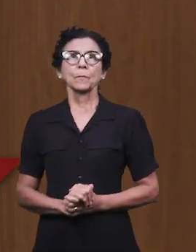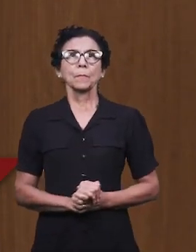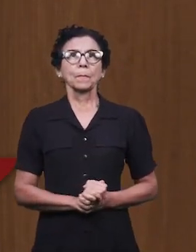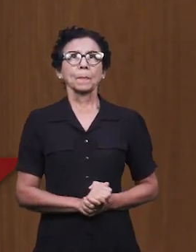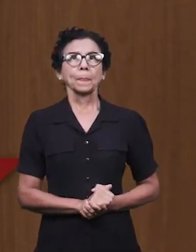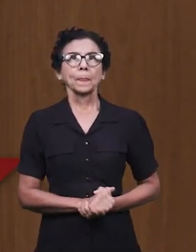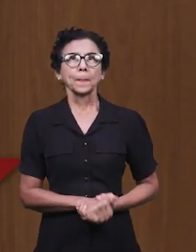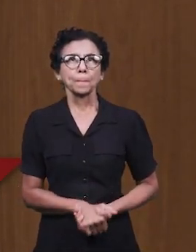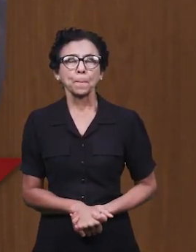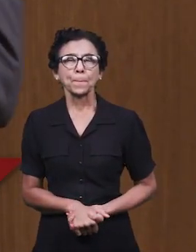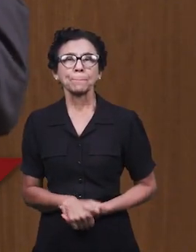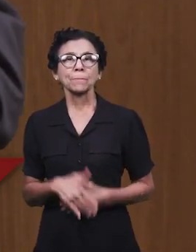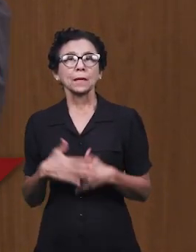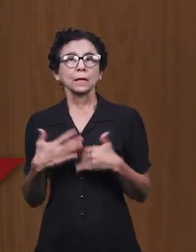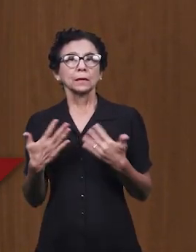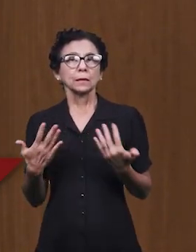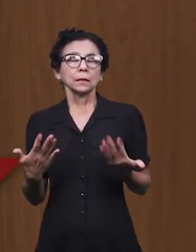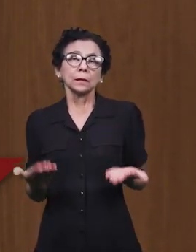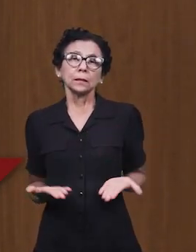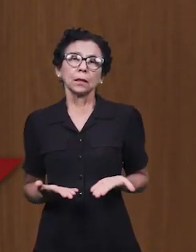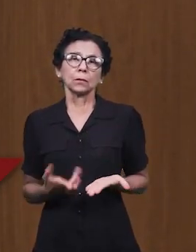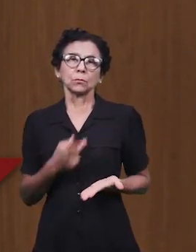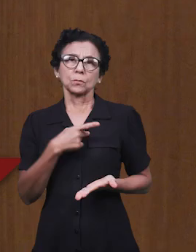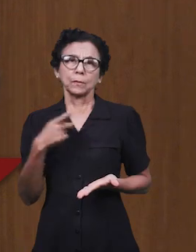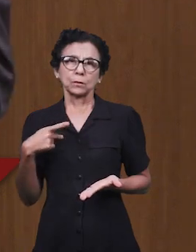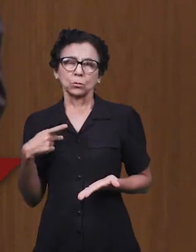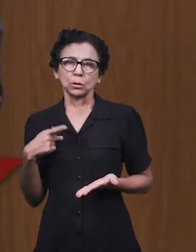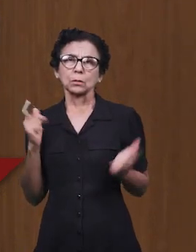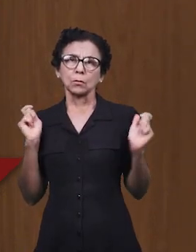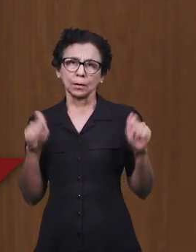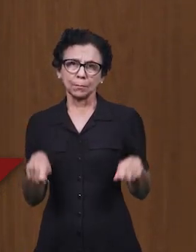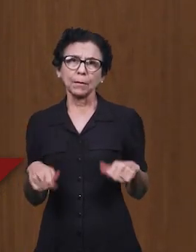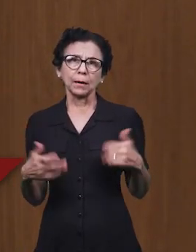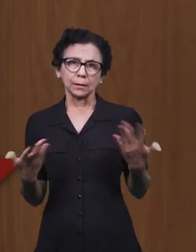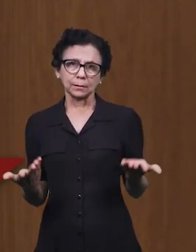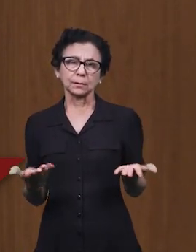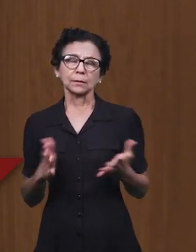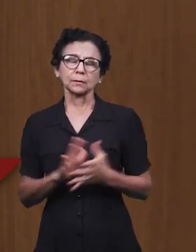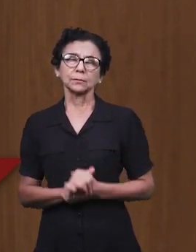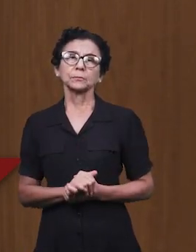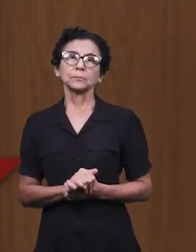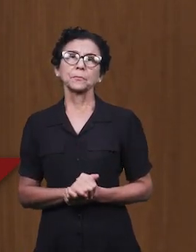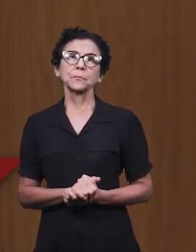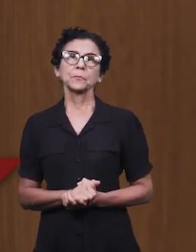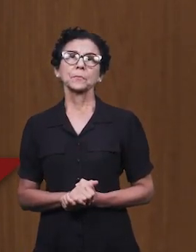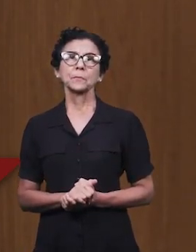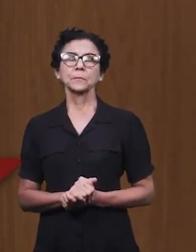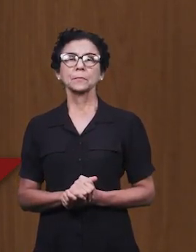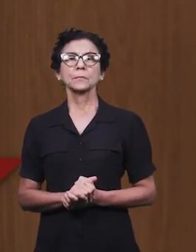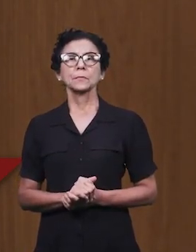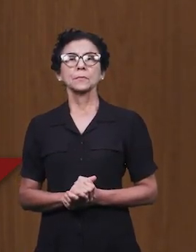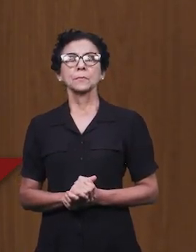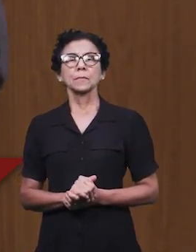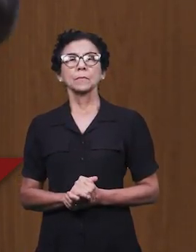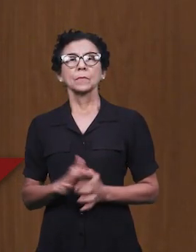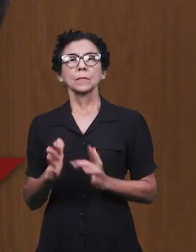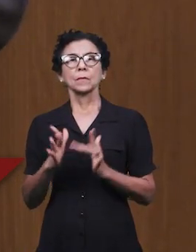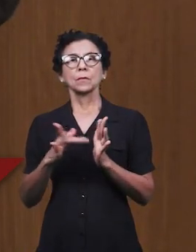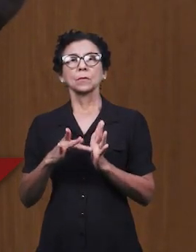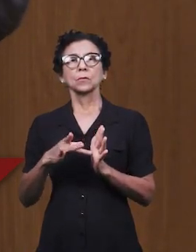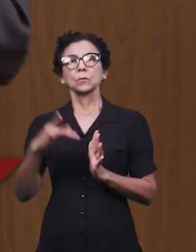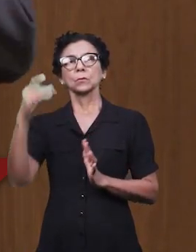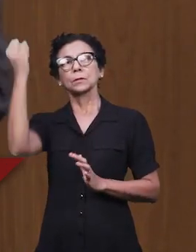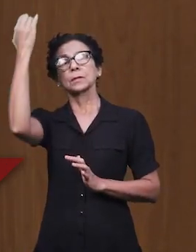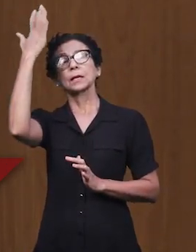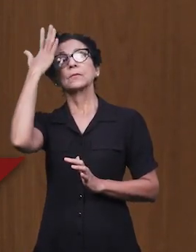também o assunto nosso não é esse. Então, por que a revelação de Jesus? Então, agora para a igreja só